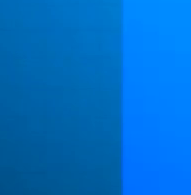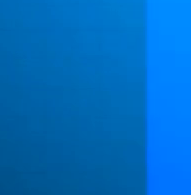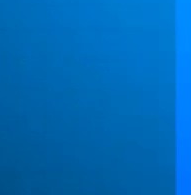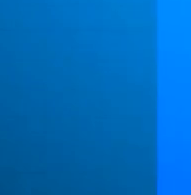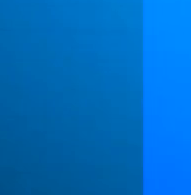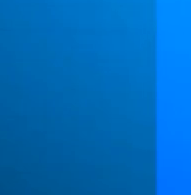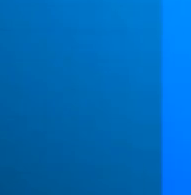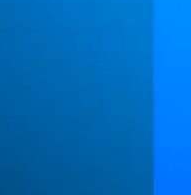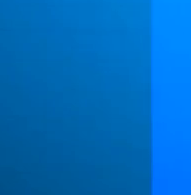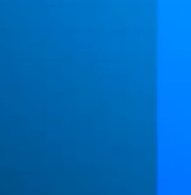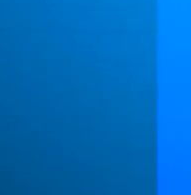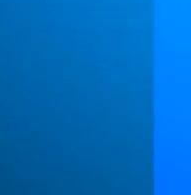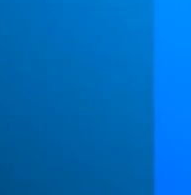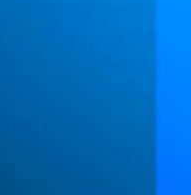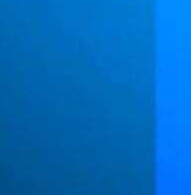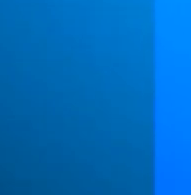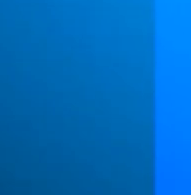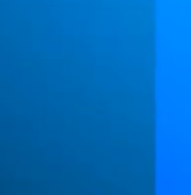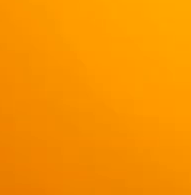o